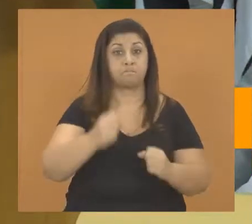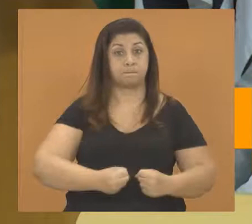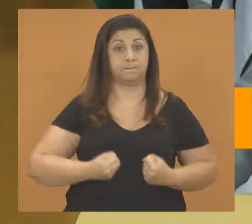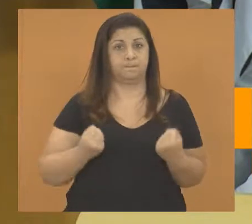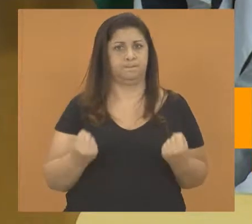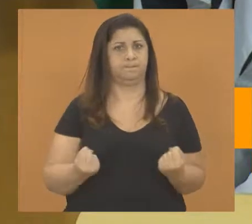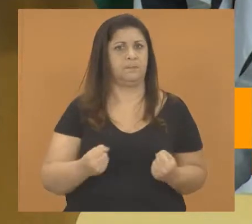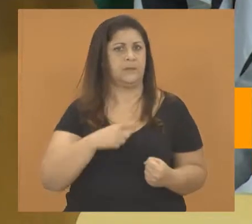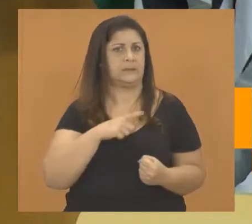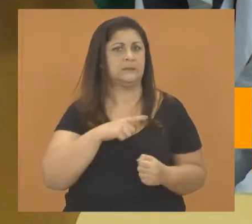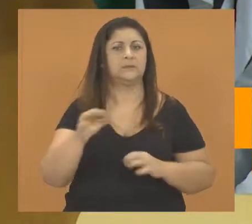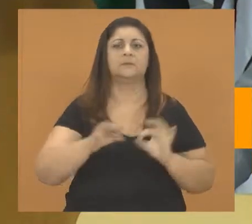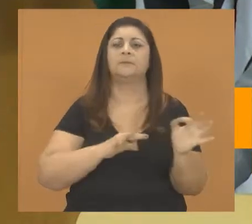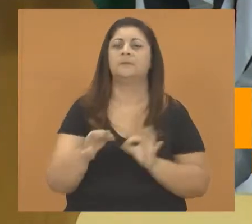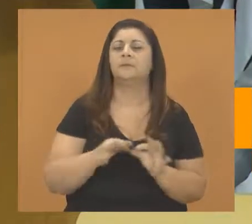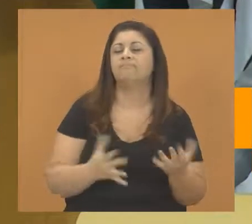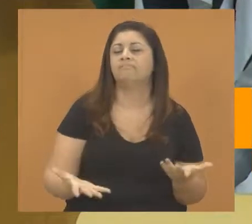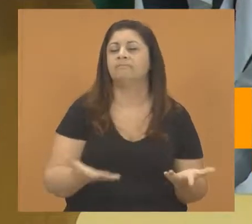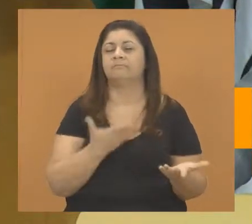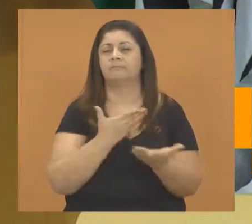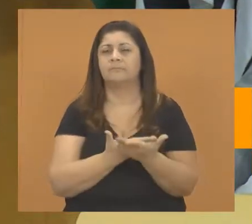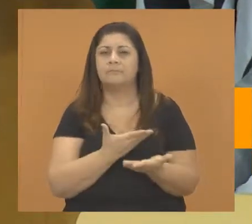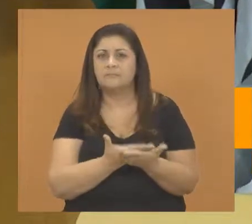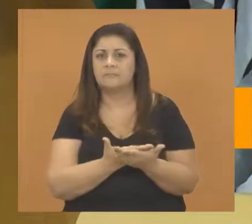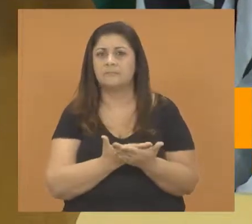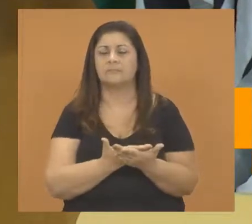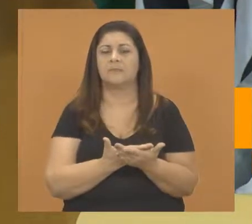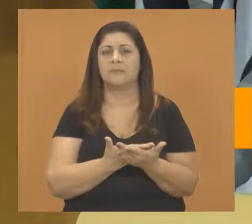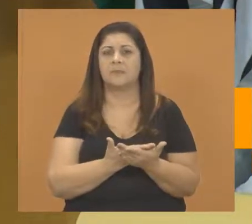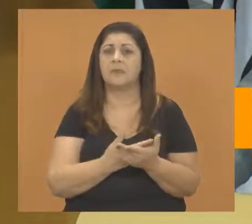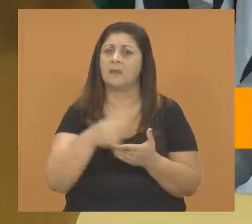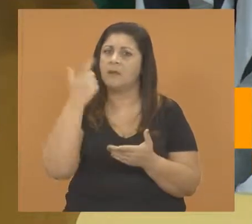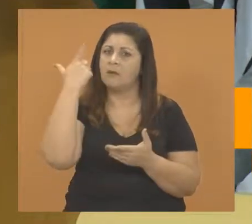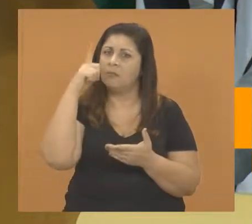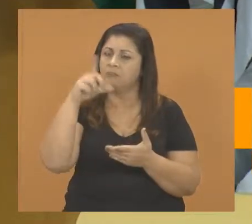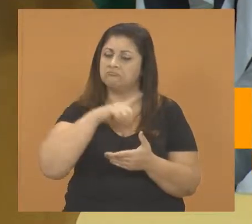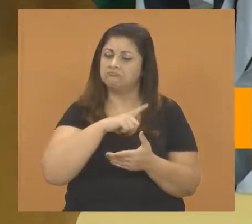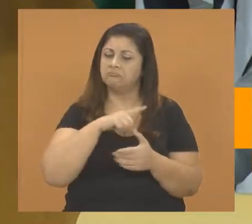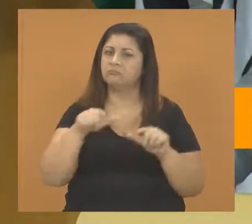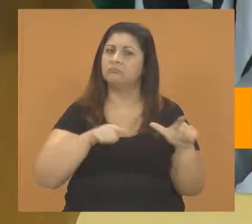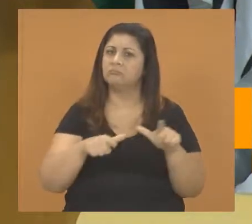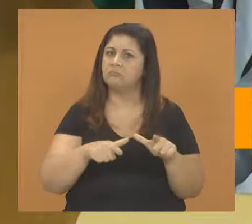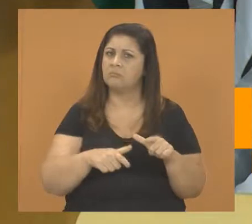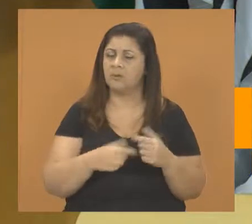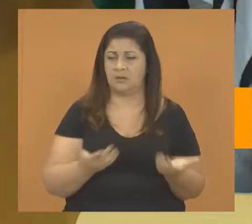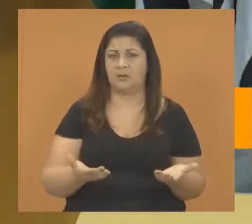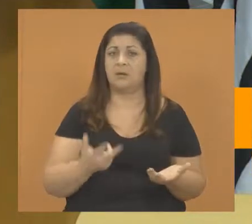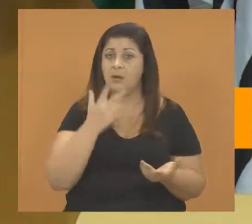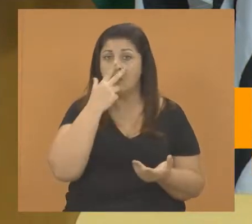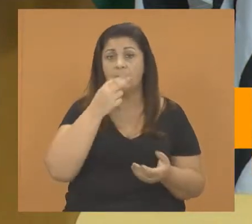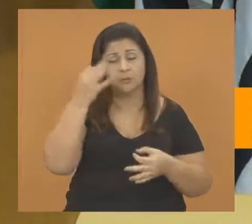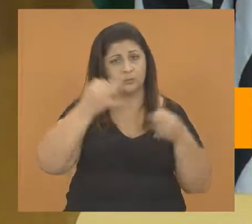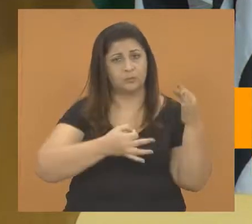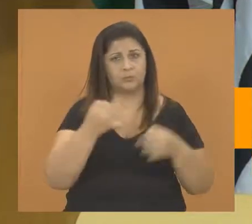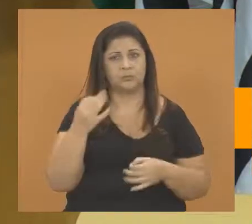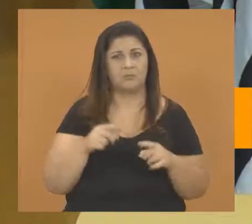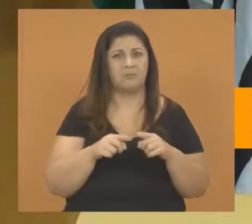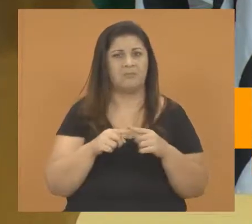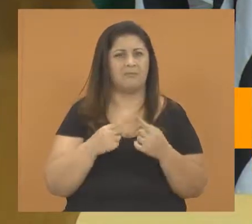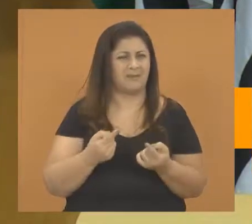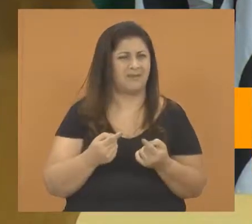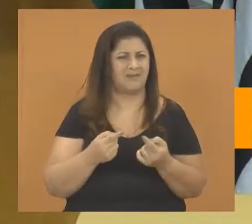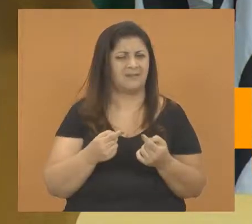têm se preparando e estudando pra que possam ocupar cargos e eu acho que legítimos mas transformar isso numa